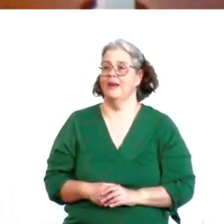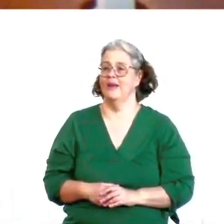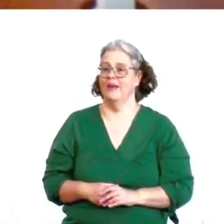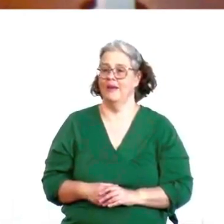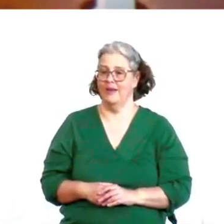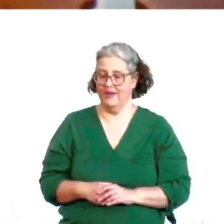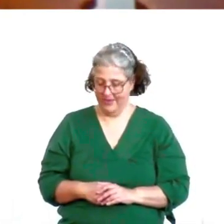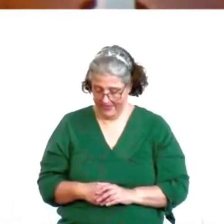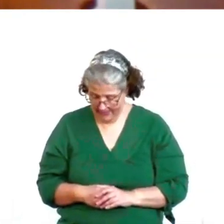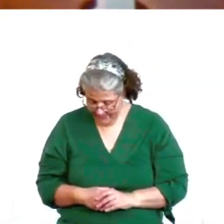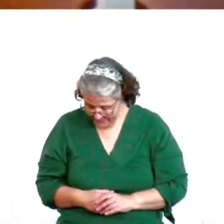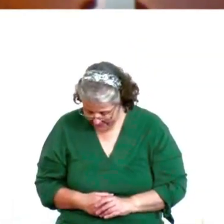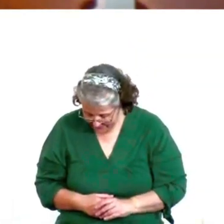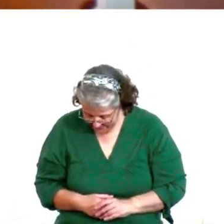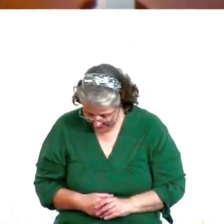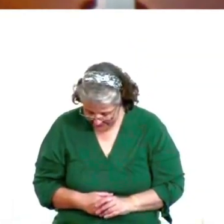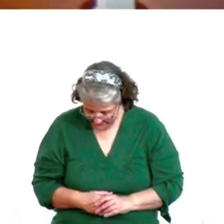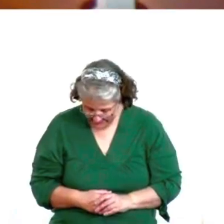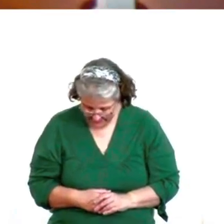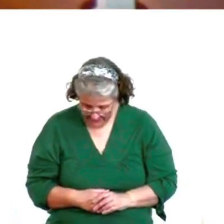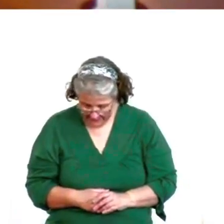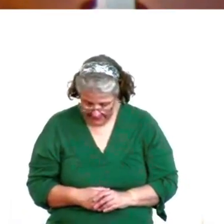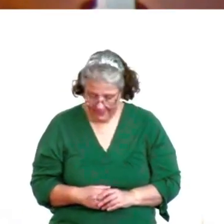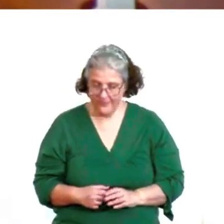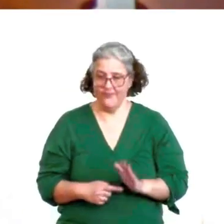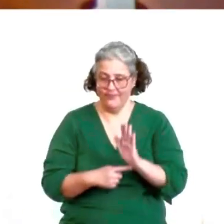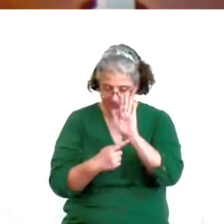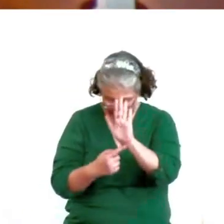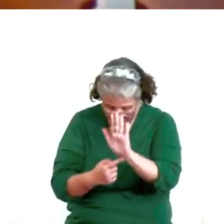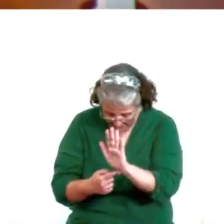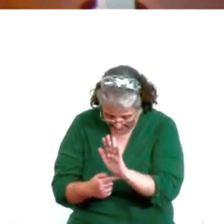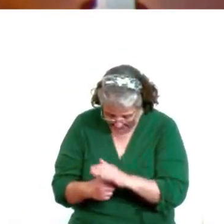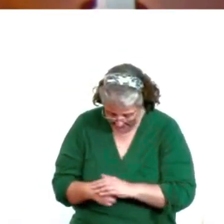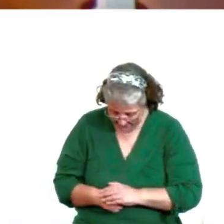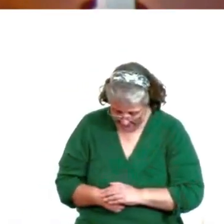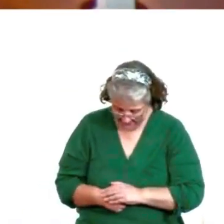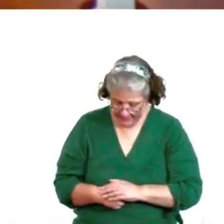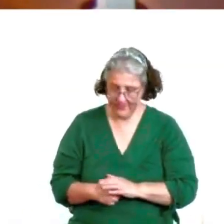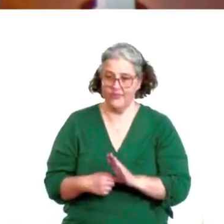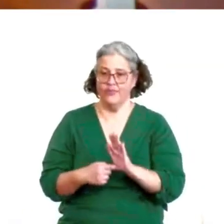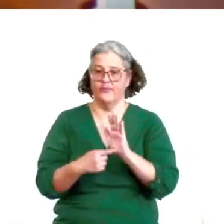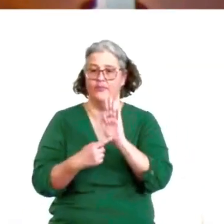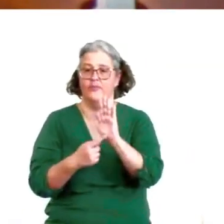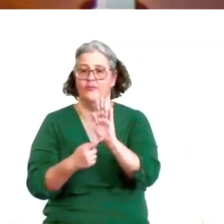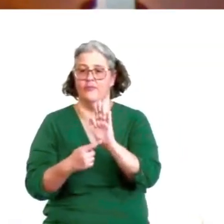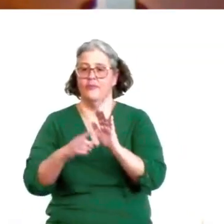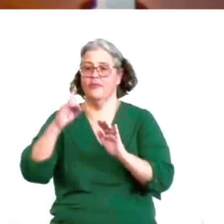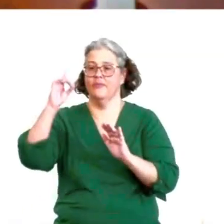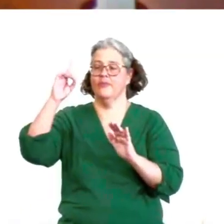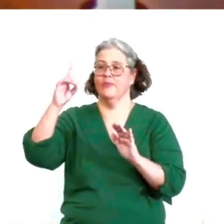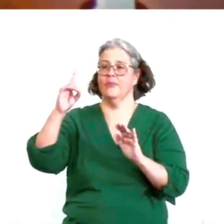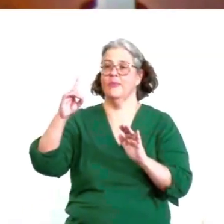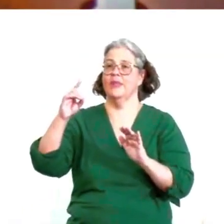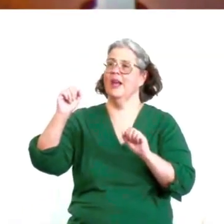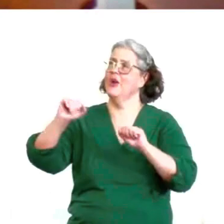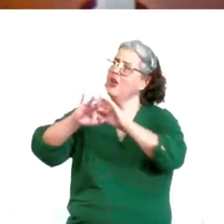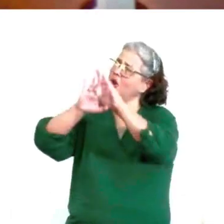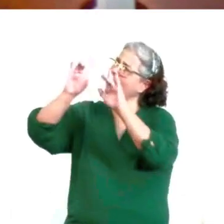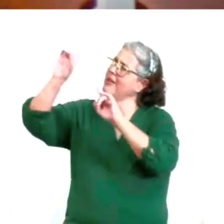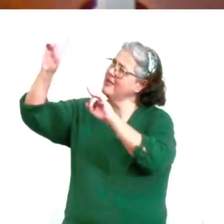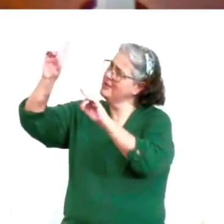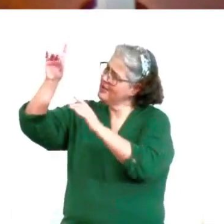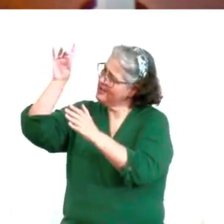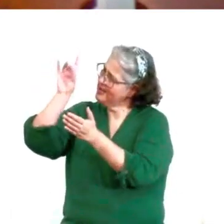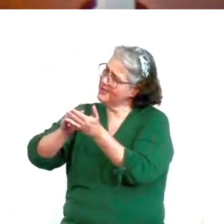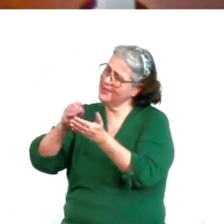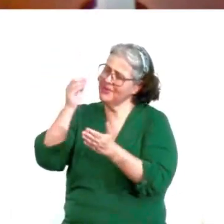Levantar o altar ao Senhor é revelar que agora aquilo que Deus prometeu é tão real, é tão